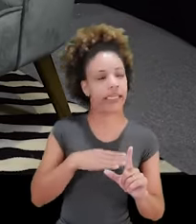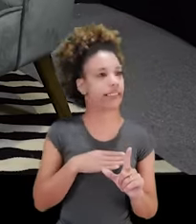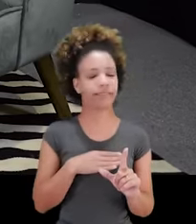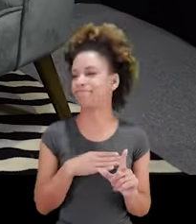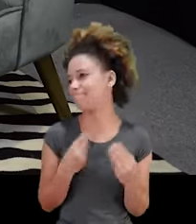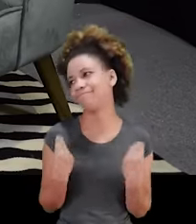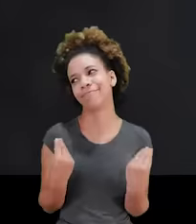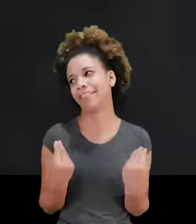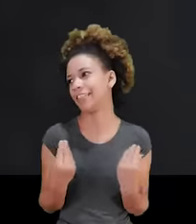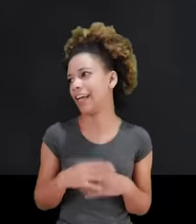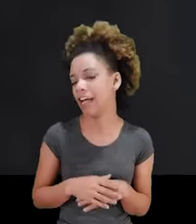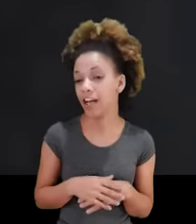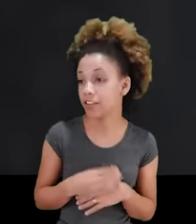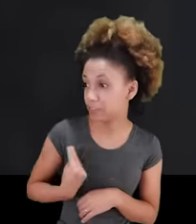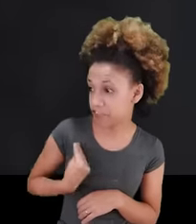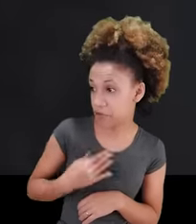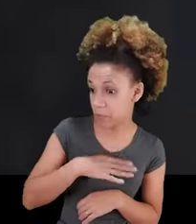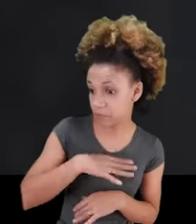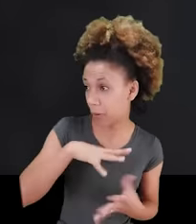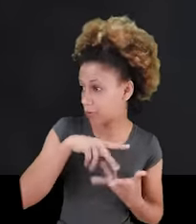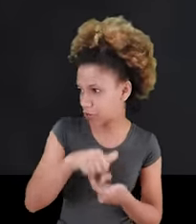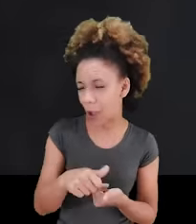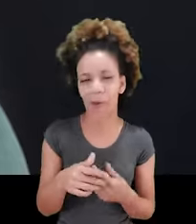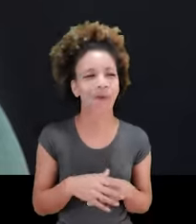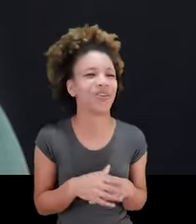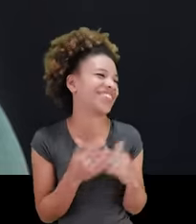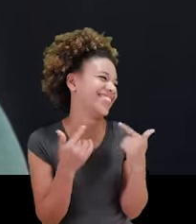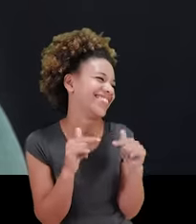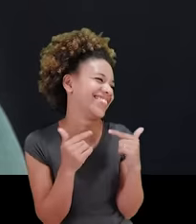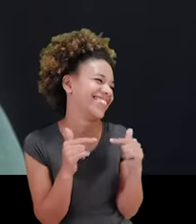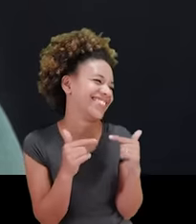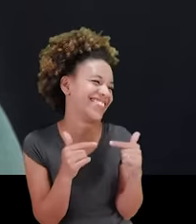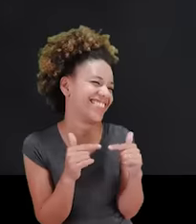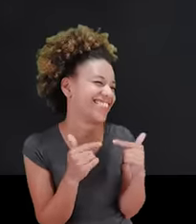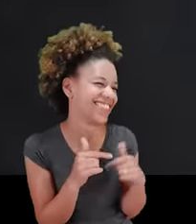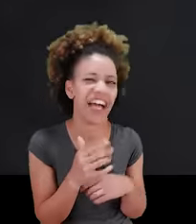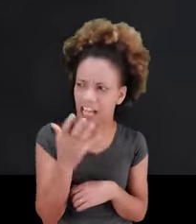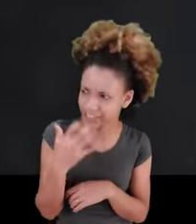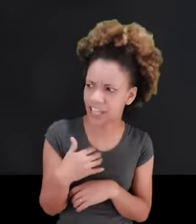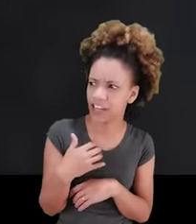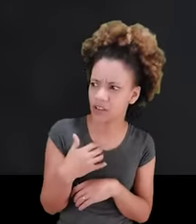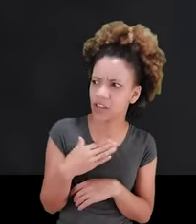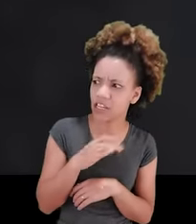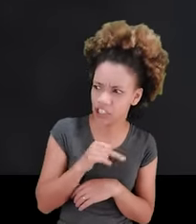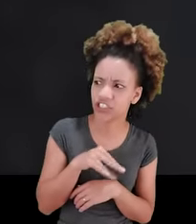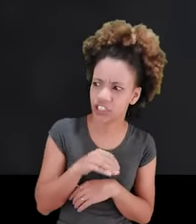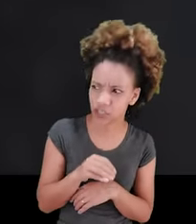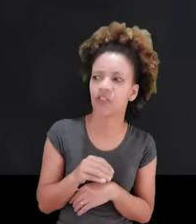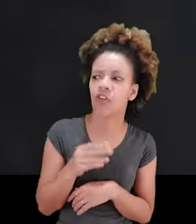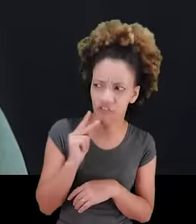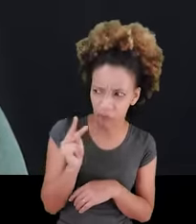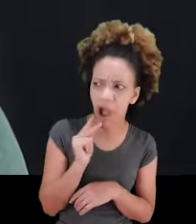séria. A representarem Portugal no Mundial. Não sei. A sério, o Chalana fumava. Ouviste